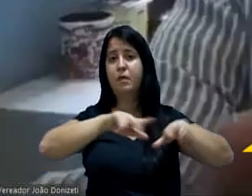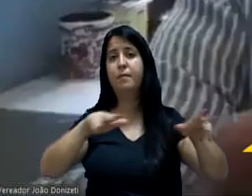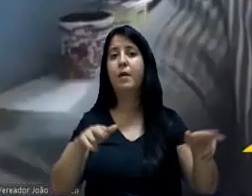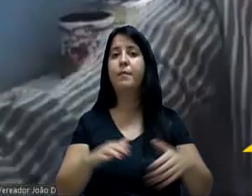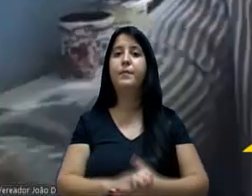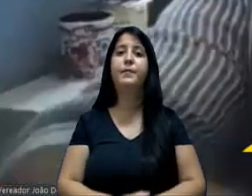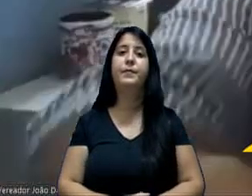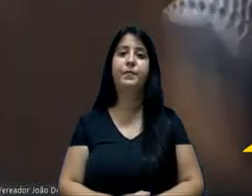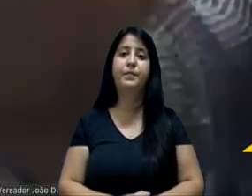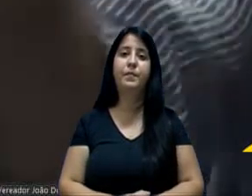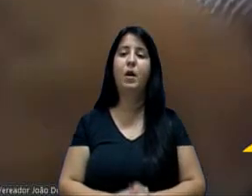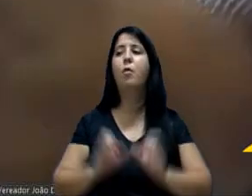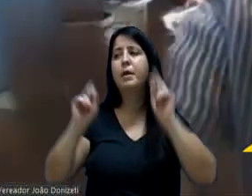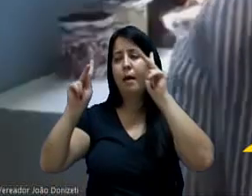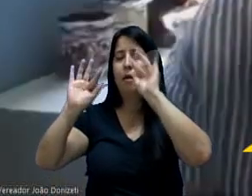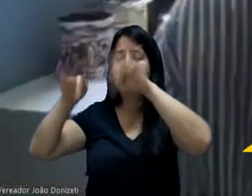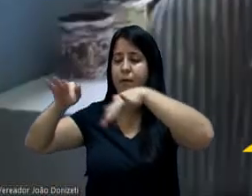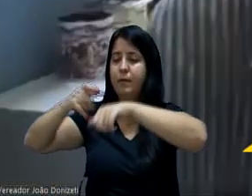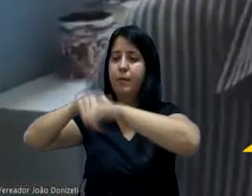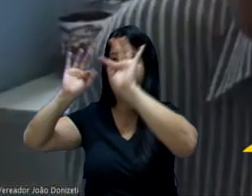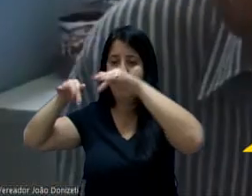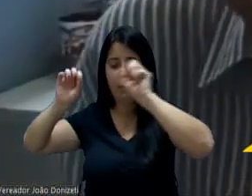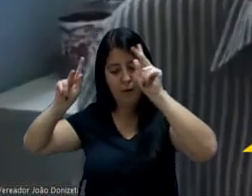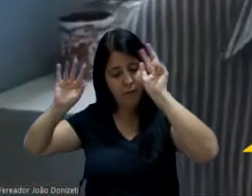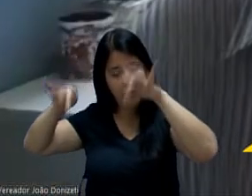Entendo perfeitamente. João, encerrado, senhor presidente.